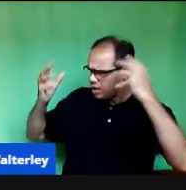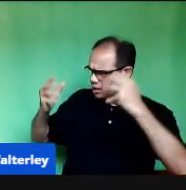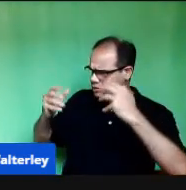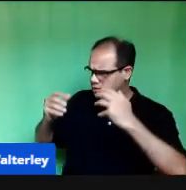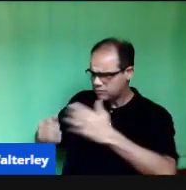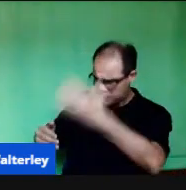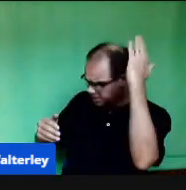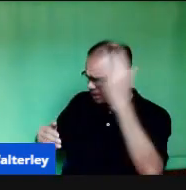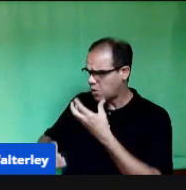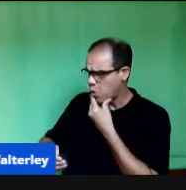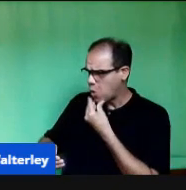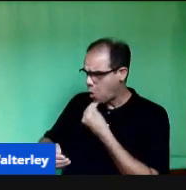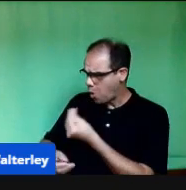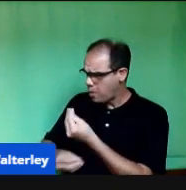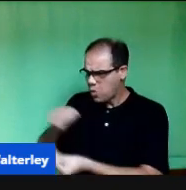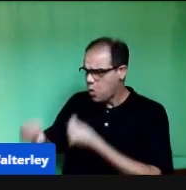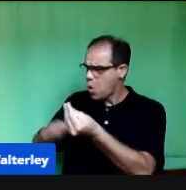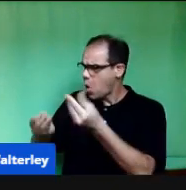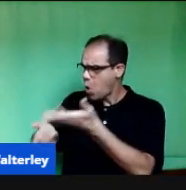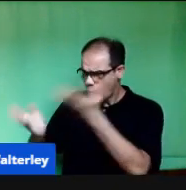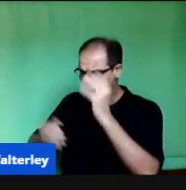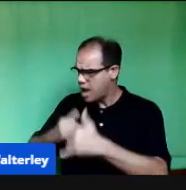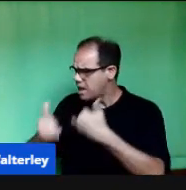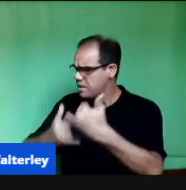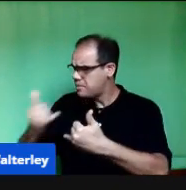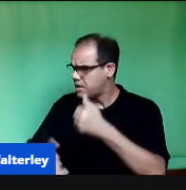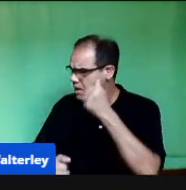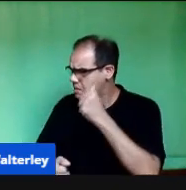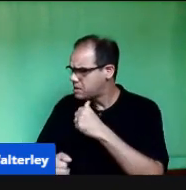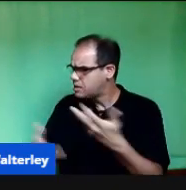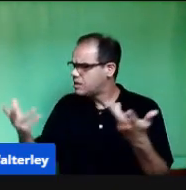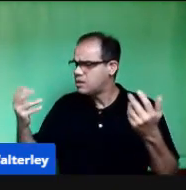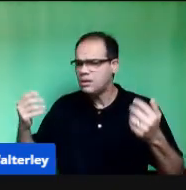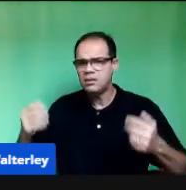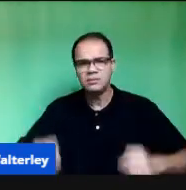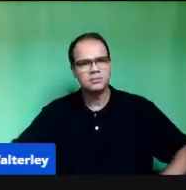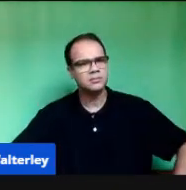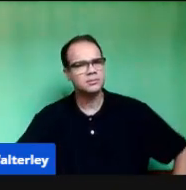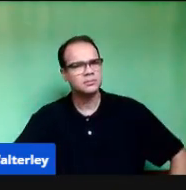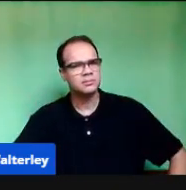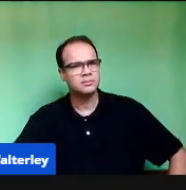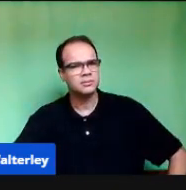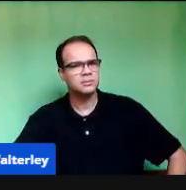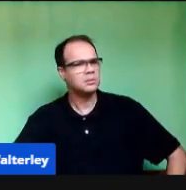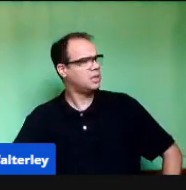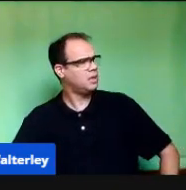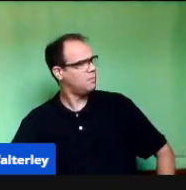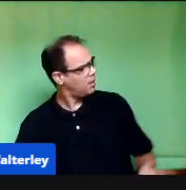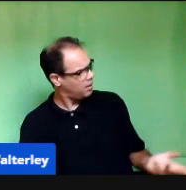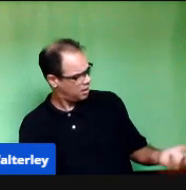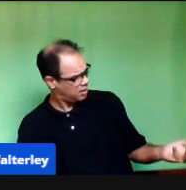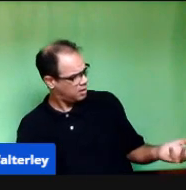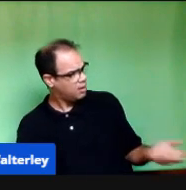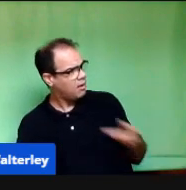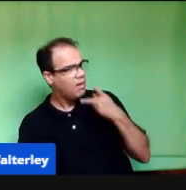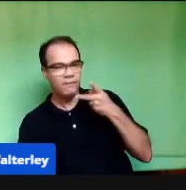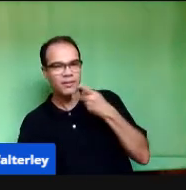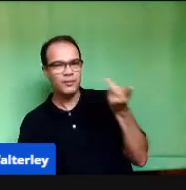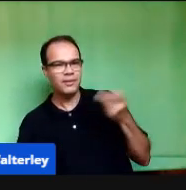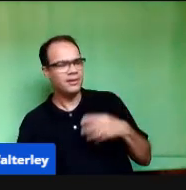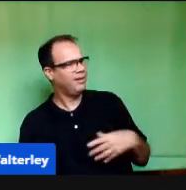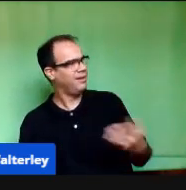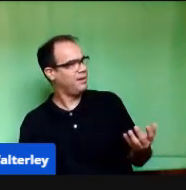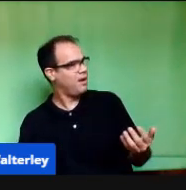essa criança de 4, 5 anos respondeu: uai, mãe, mas menino não tem casa? Então, assim,